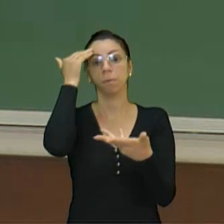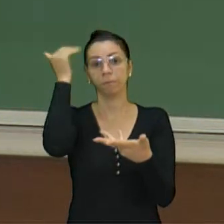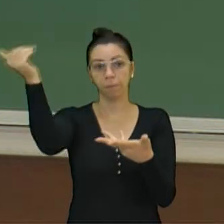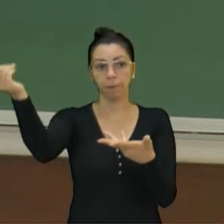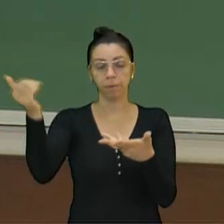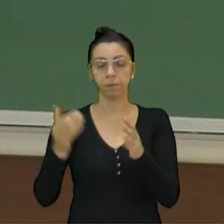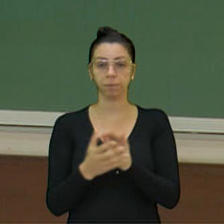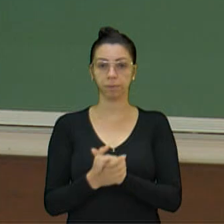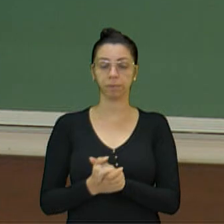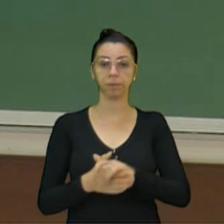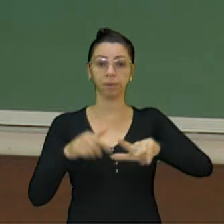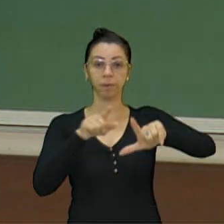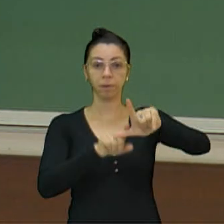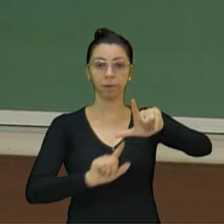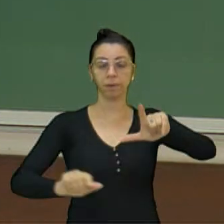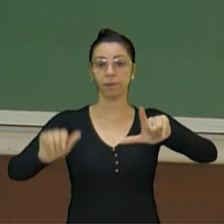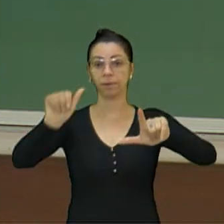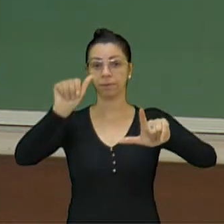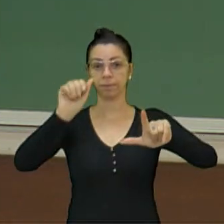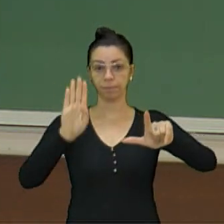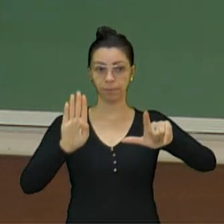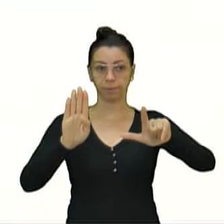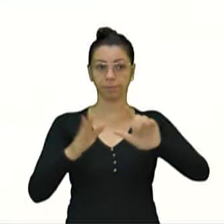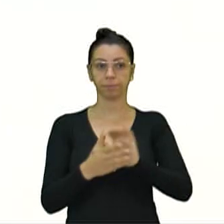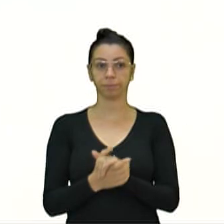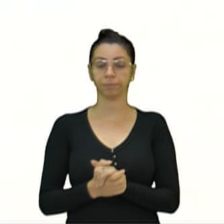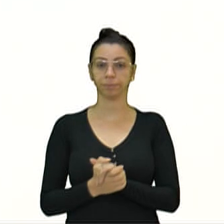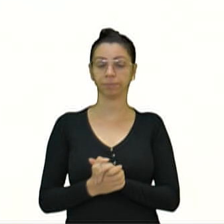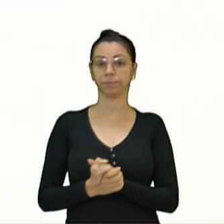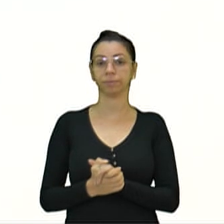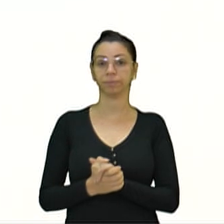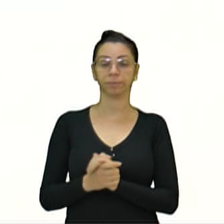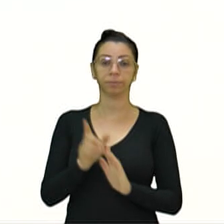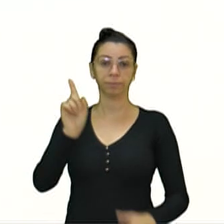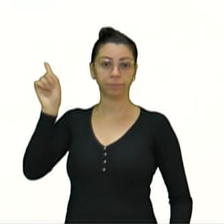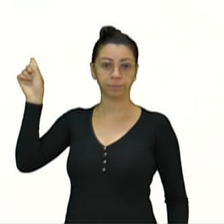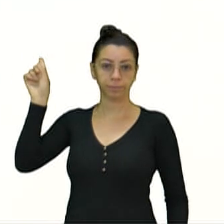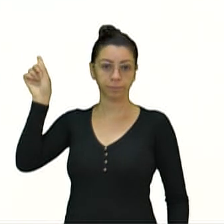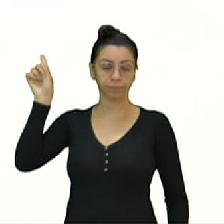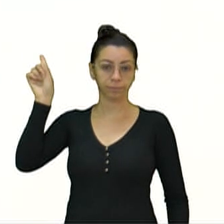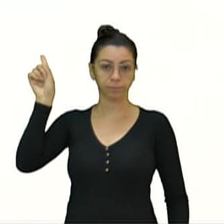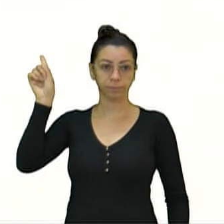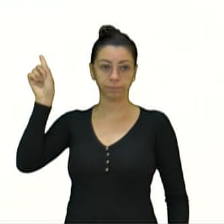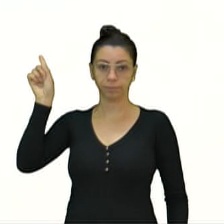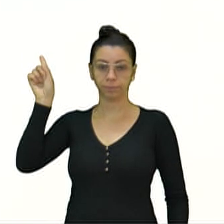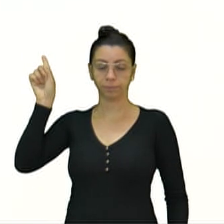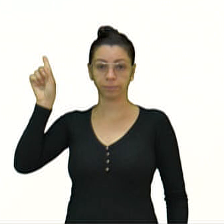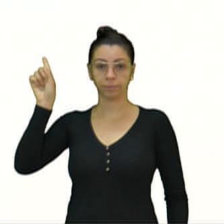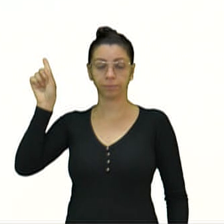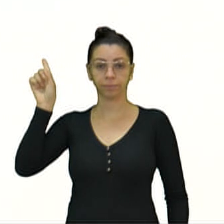2, perdão, letra B, car, vem aqui no cantinho, tá vendo, ó? Que é justamente